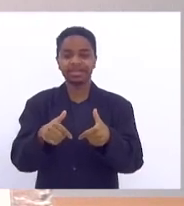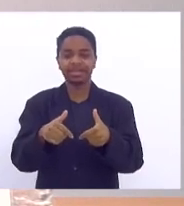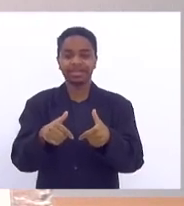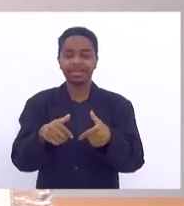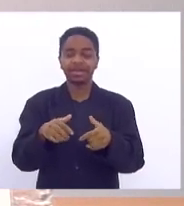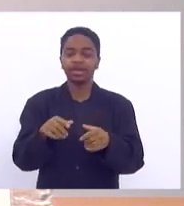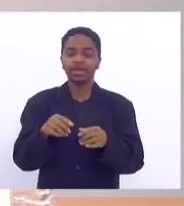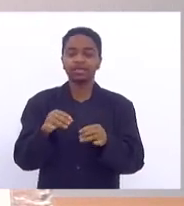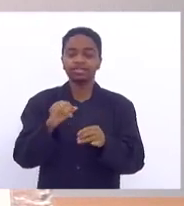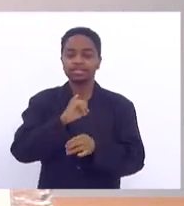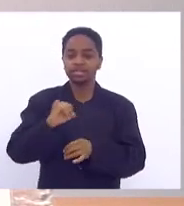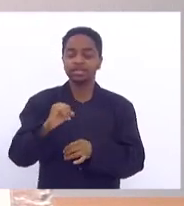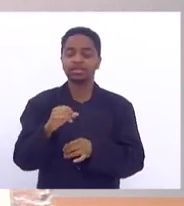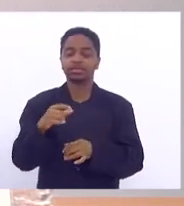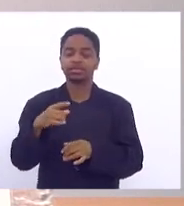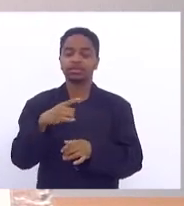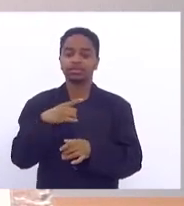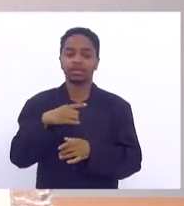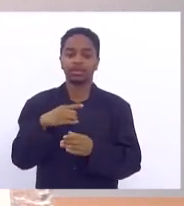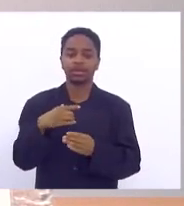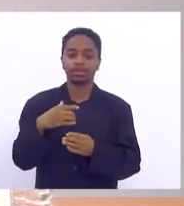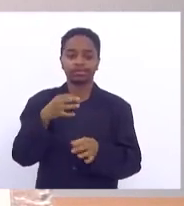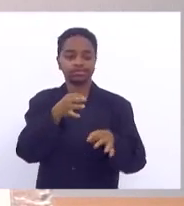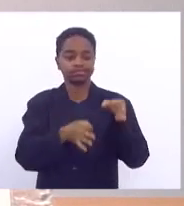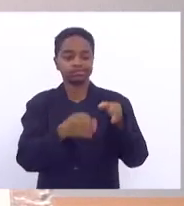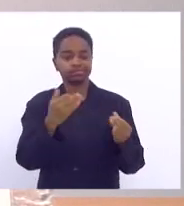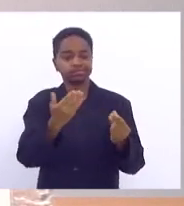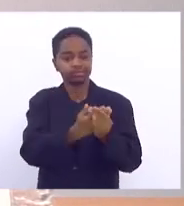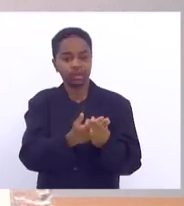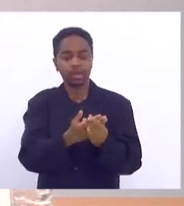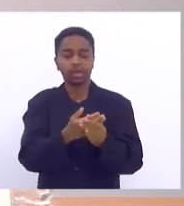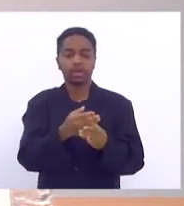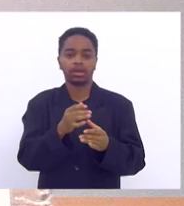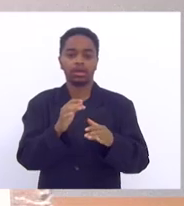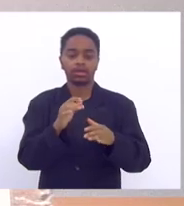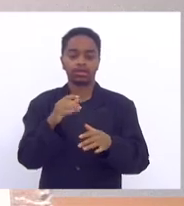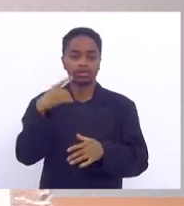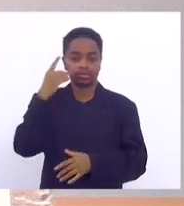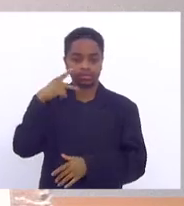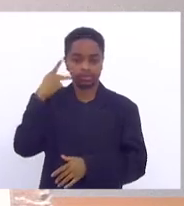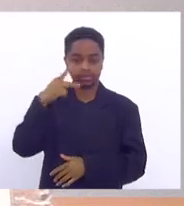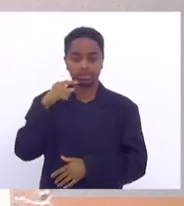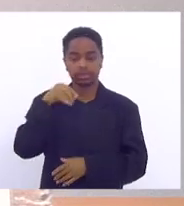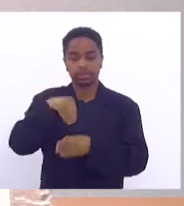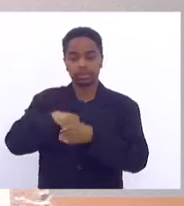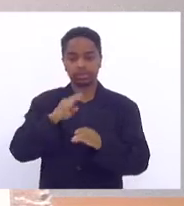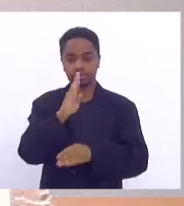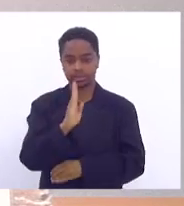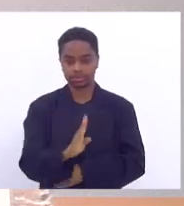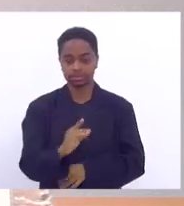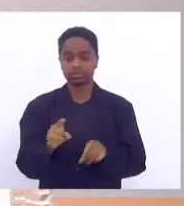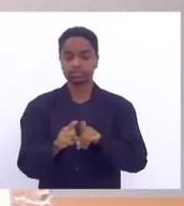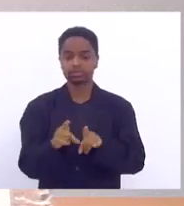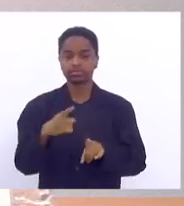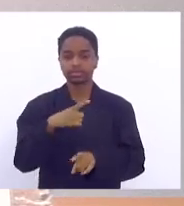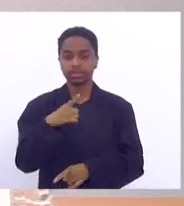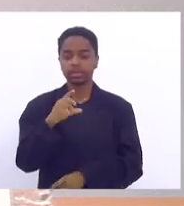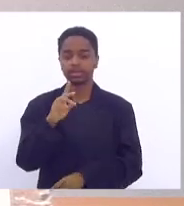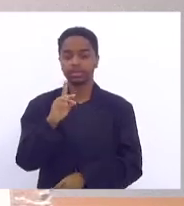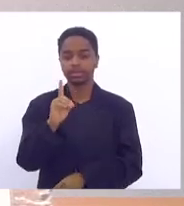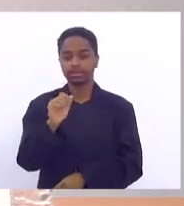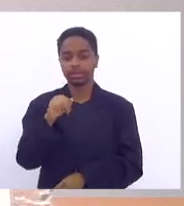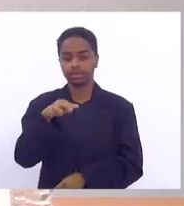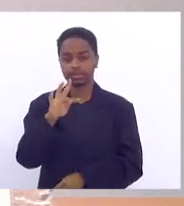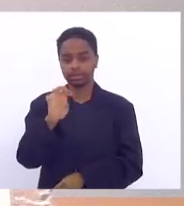envolve parlamentares em rede social no nosso país na sequência nós teremos também a nossa prata da casa o Dr Dante Tomás